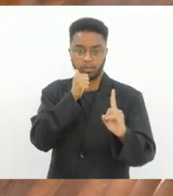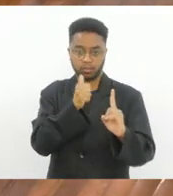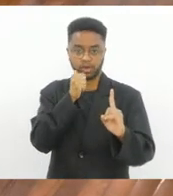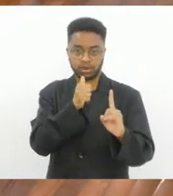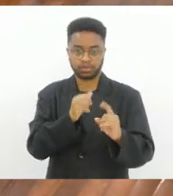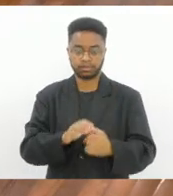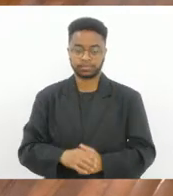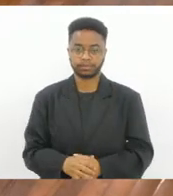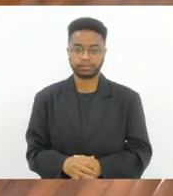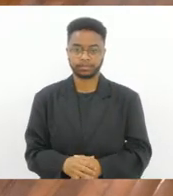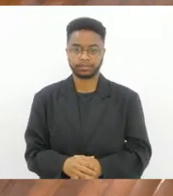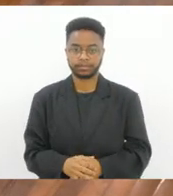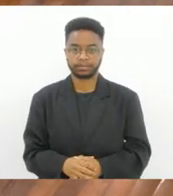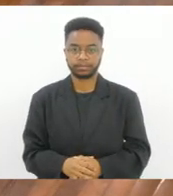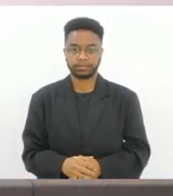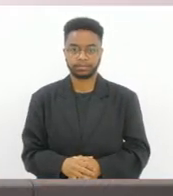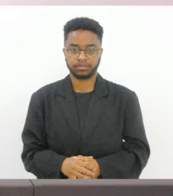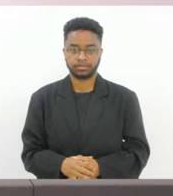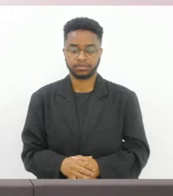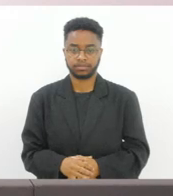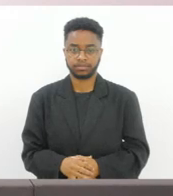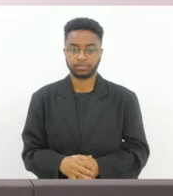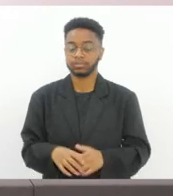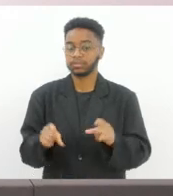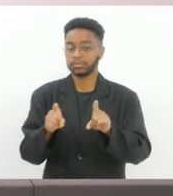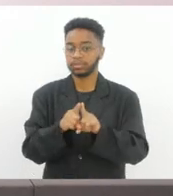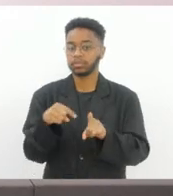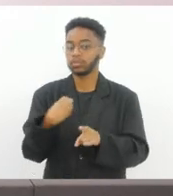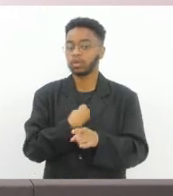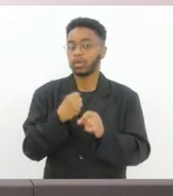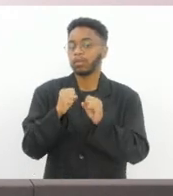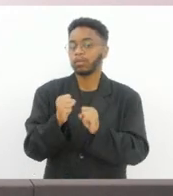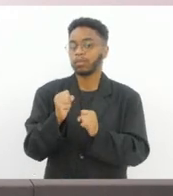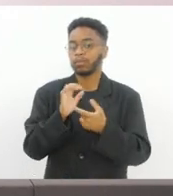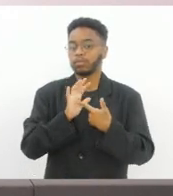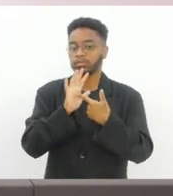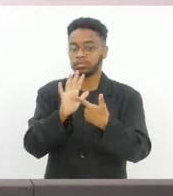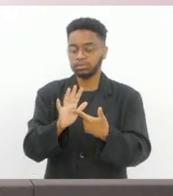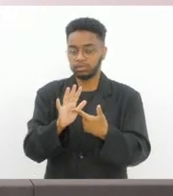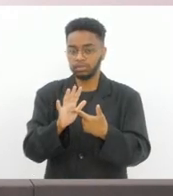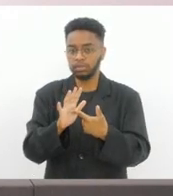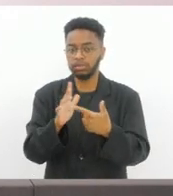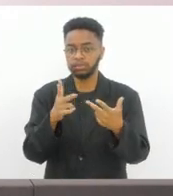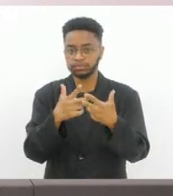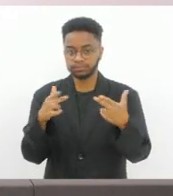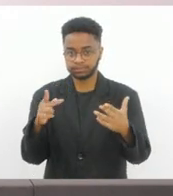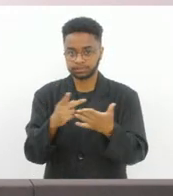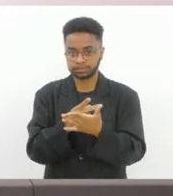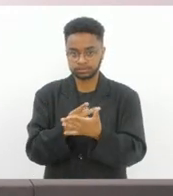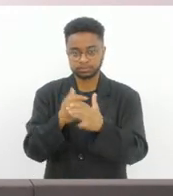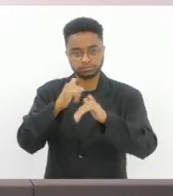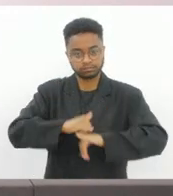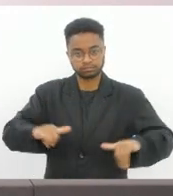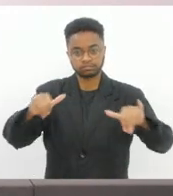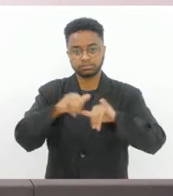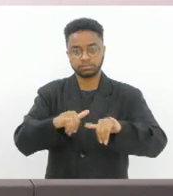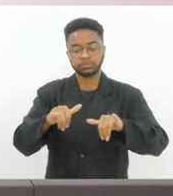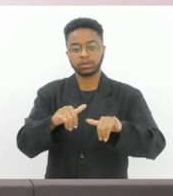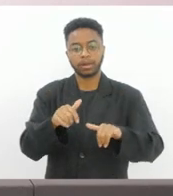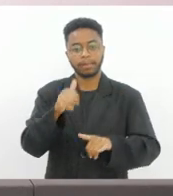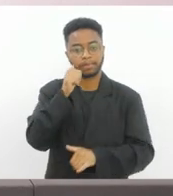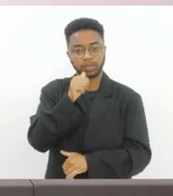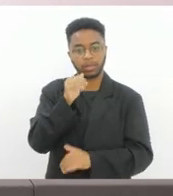por uma legista mulher. Podemos citar também um caso de ampla divulgação onde uma jovem moradora de outro